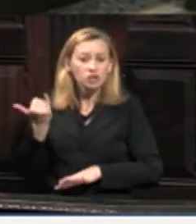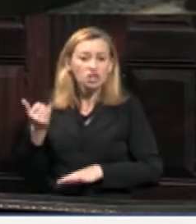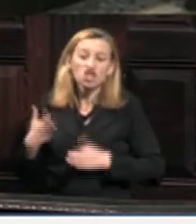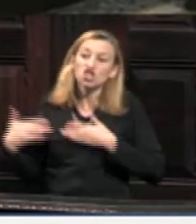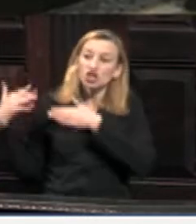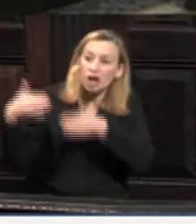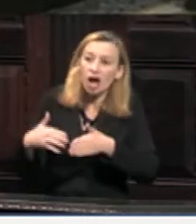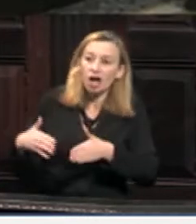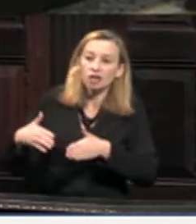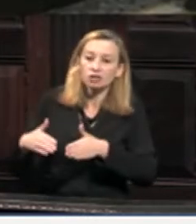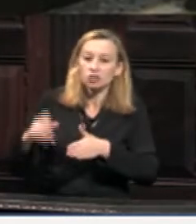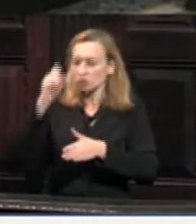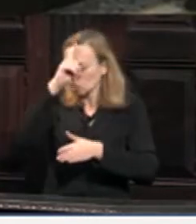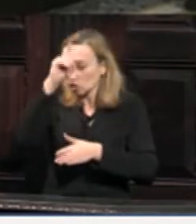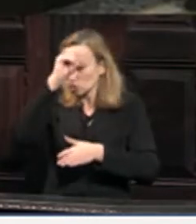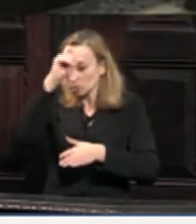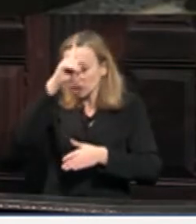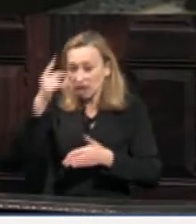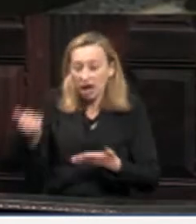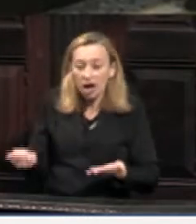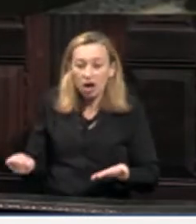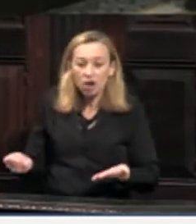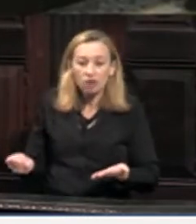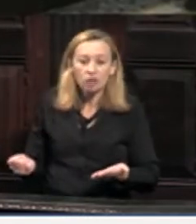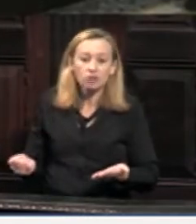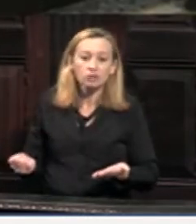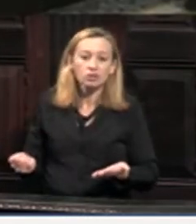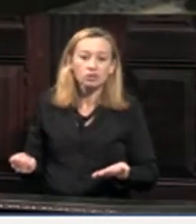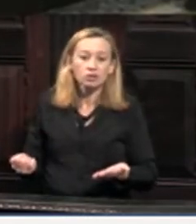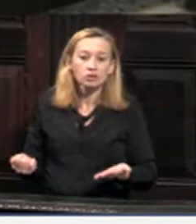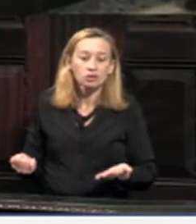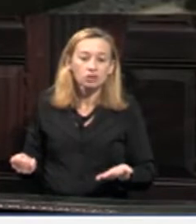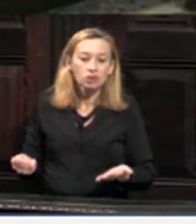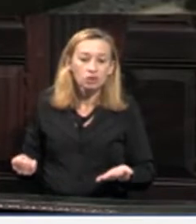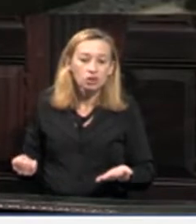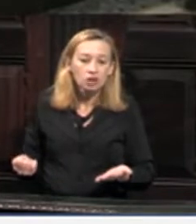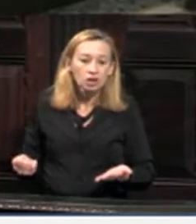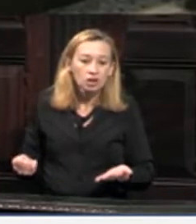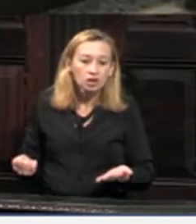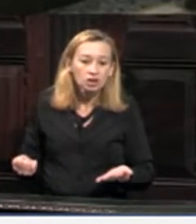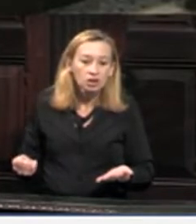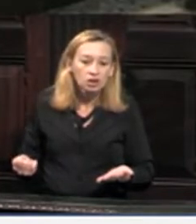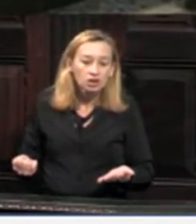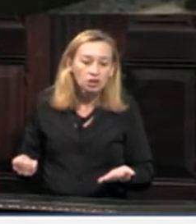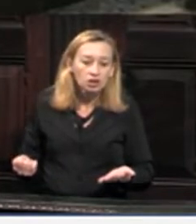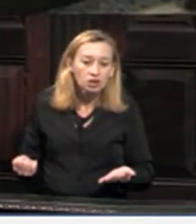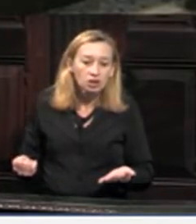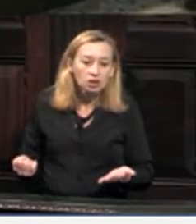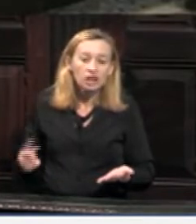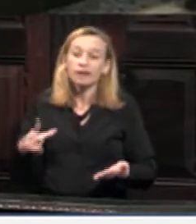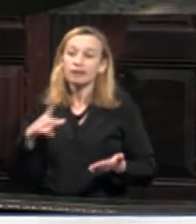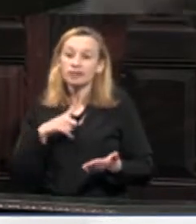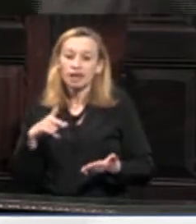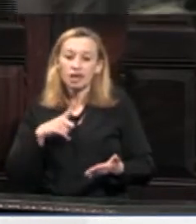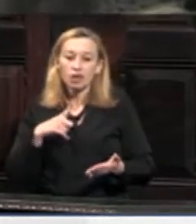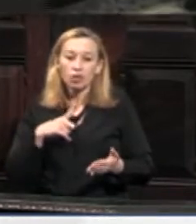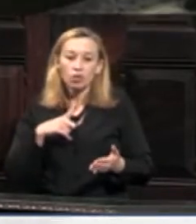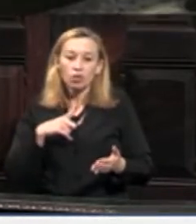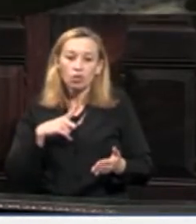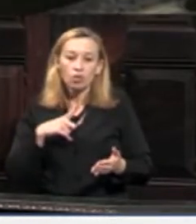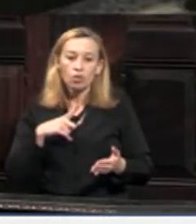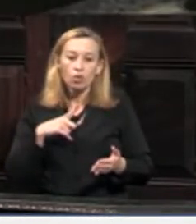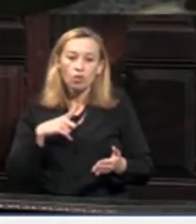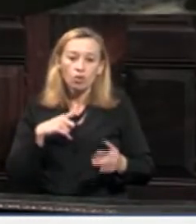hospital Clementino Fraga, em frente à minha casa, por exemplo, e lá tem a especialidade e a